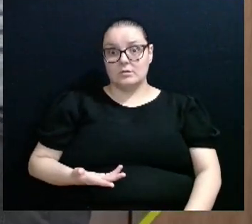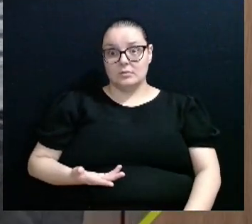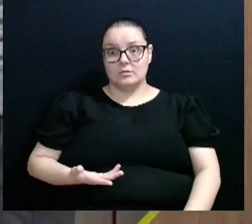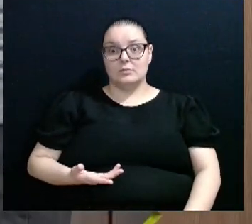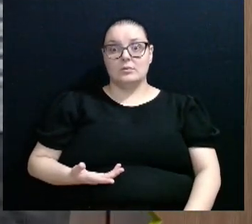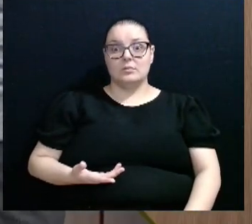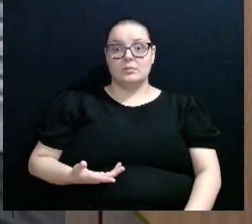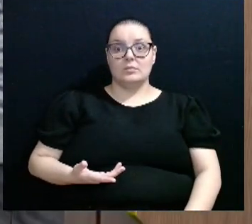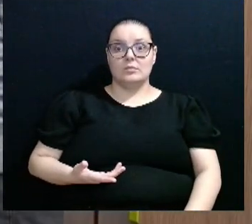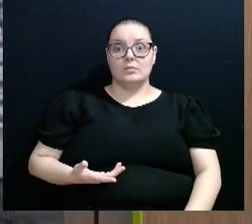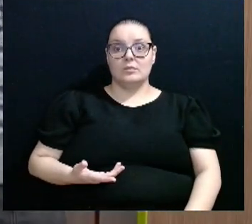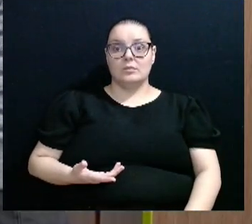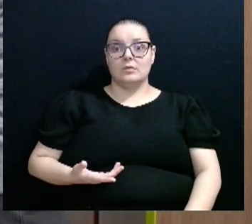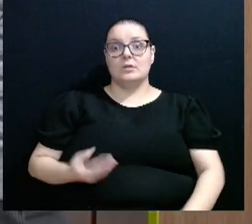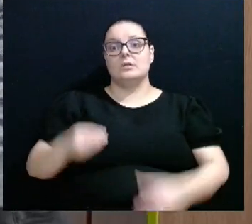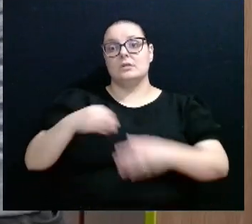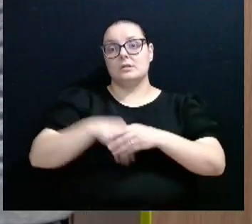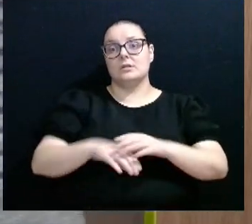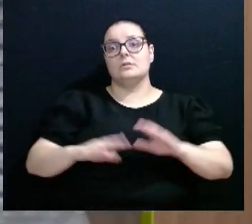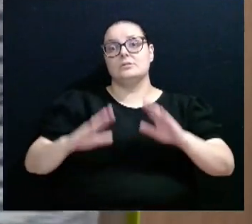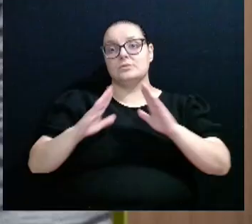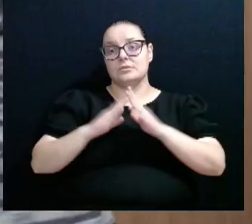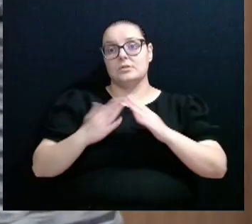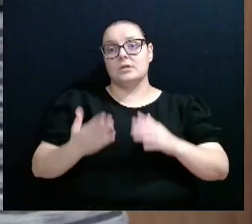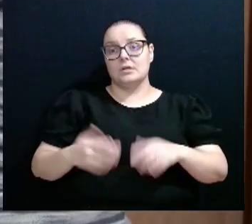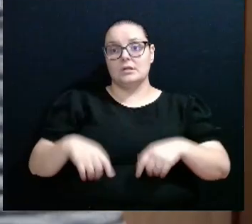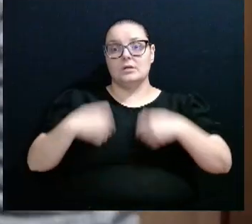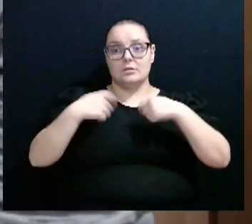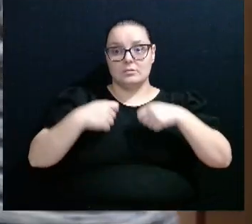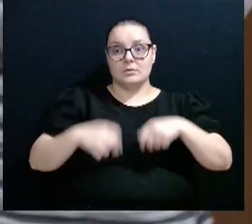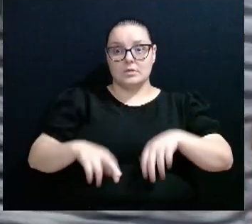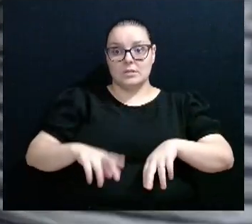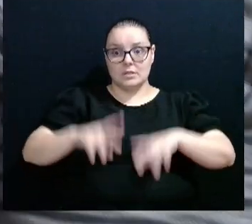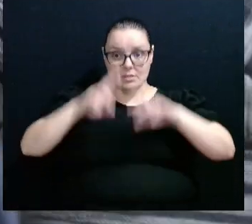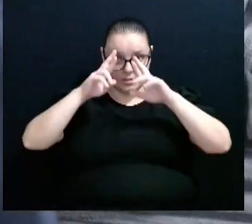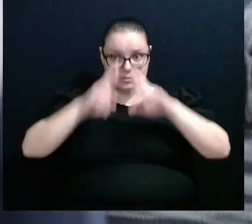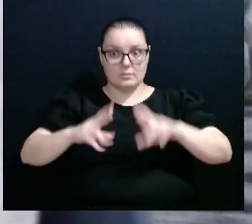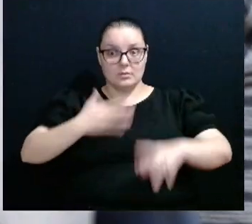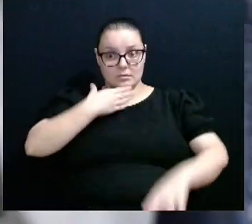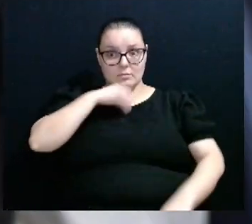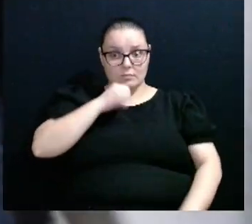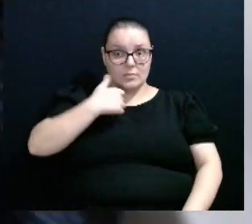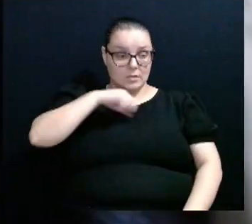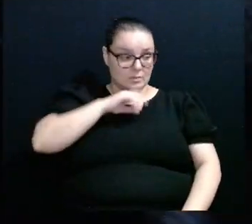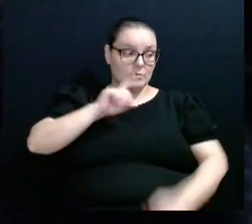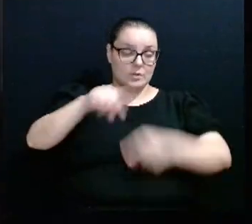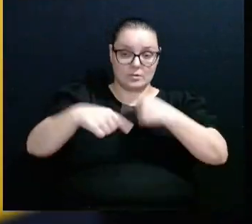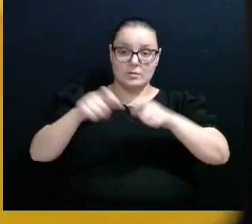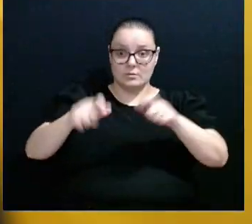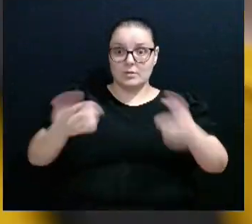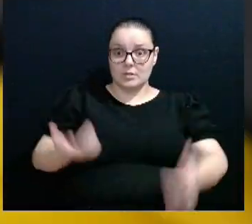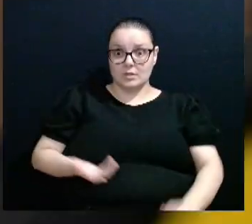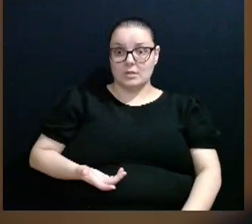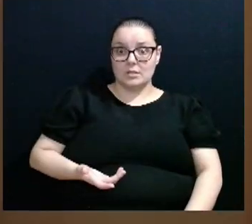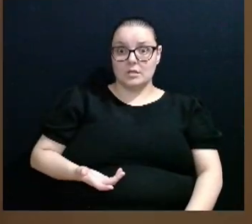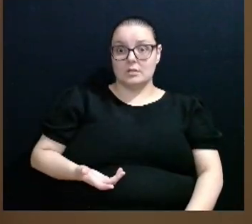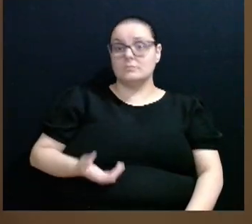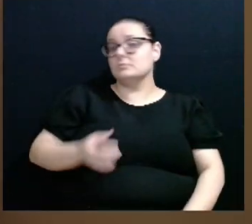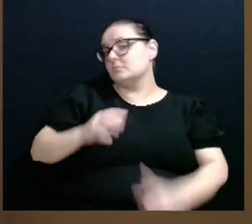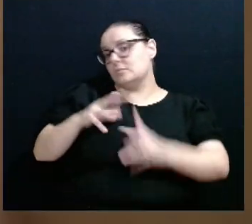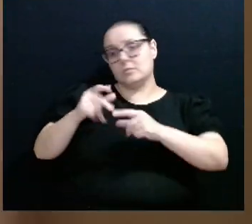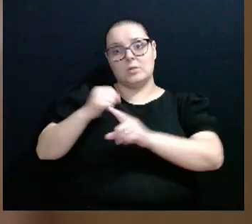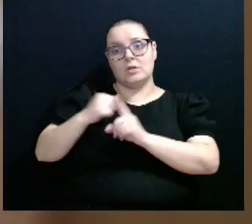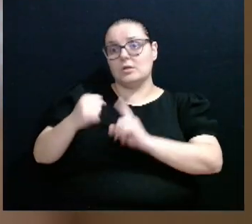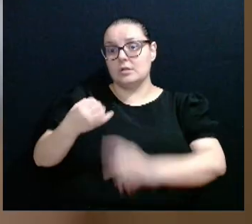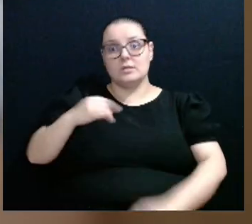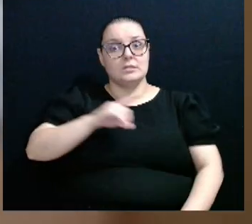dentro de casa, né? E ela tem que respeitar os pais, os irmãos e as outras pessoas, né? Em geral, na sociedade. Porque se ela não respeitar,